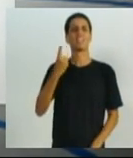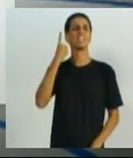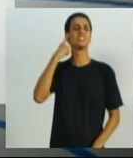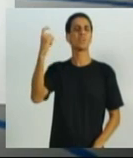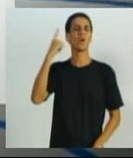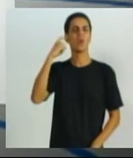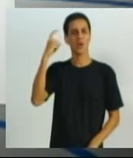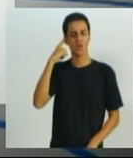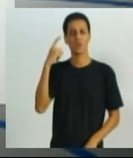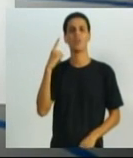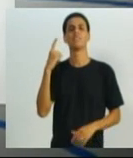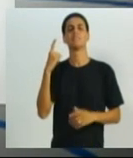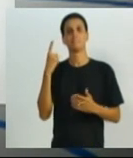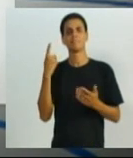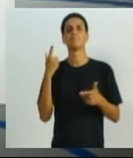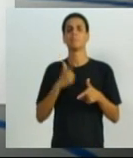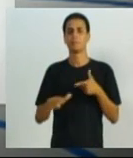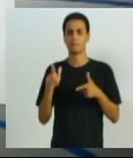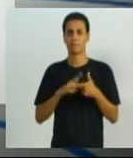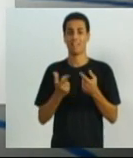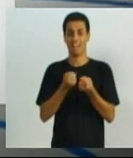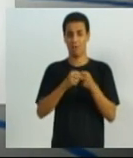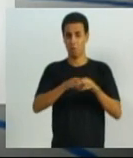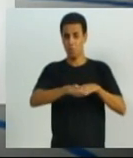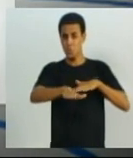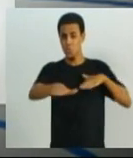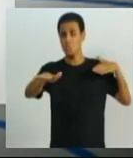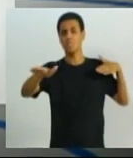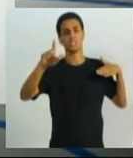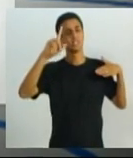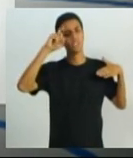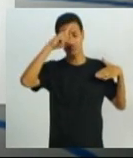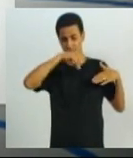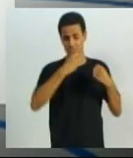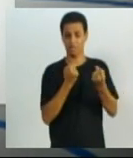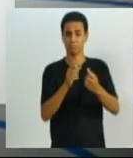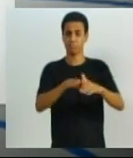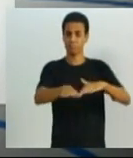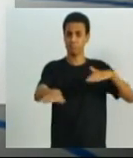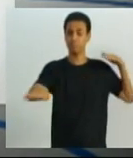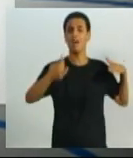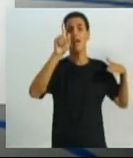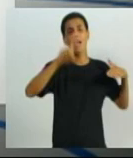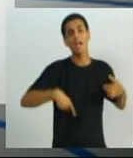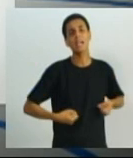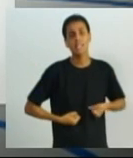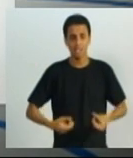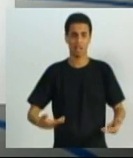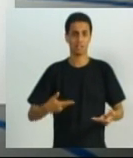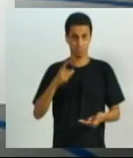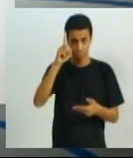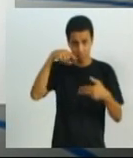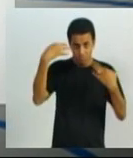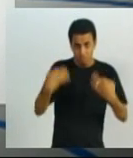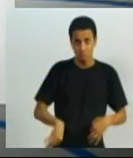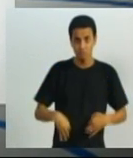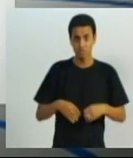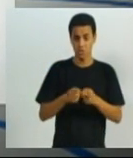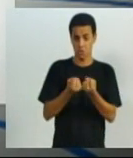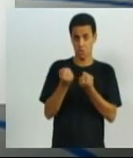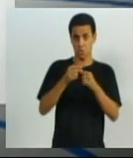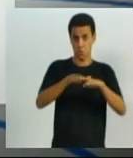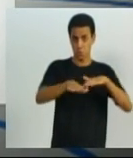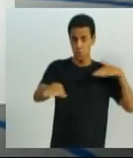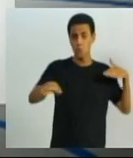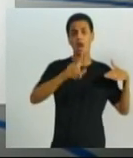a mobilidade é um problema. Uma carreata é um problema. Uma carreata é gasto. Ou não é? Carreata é gasto de